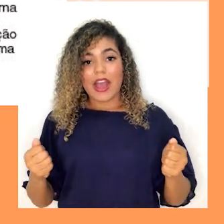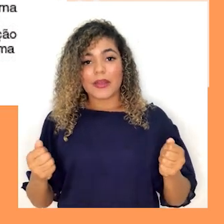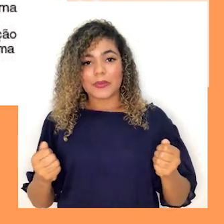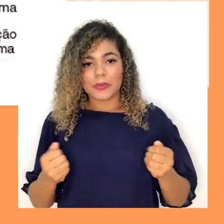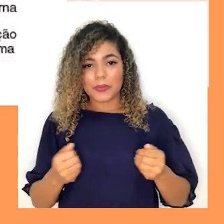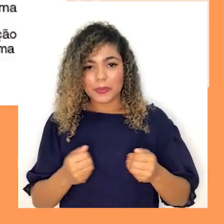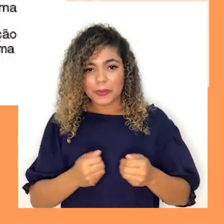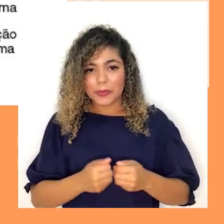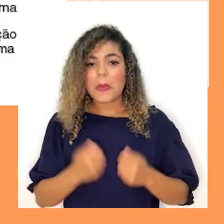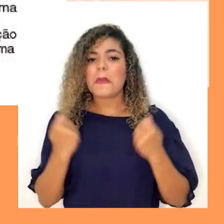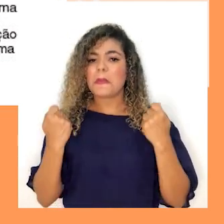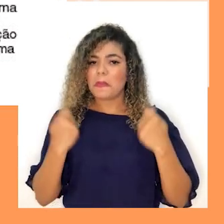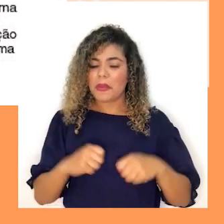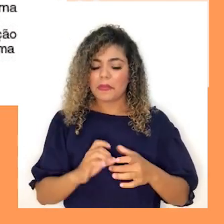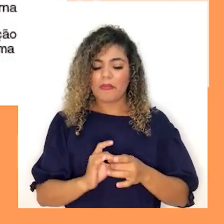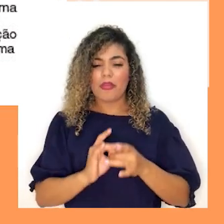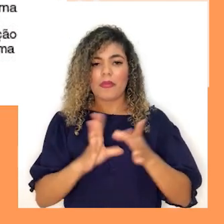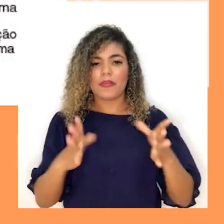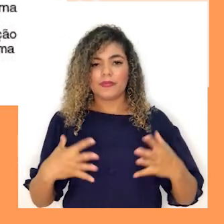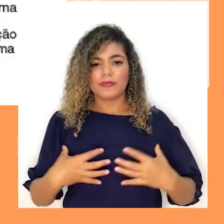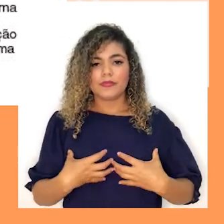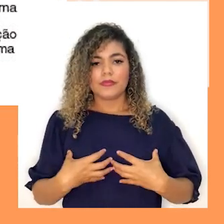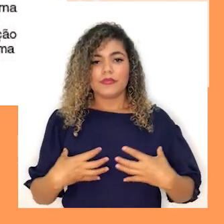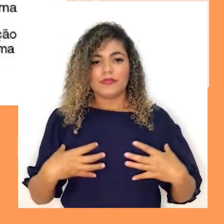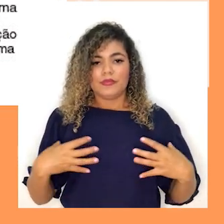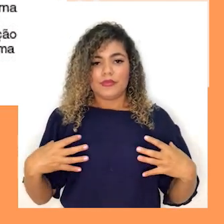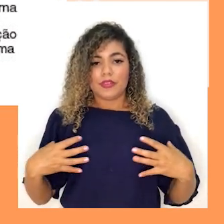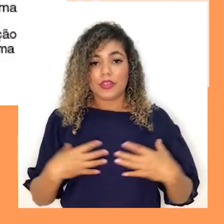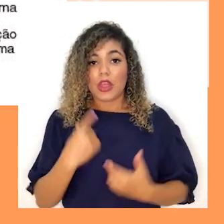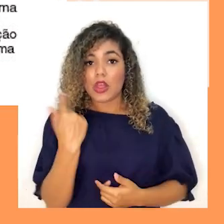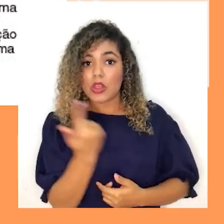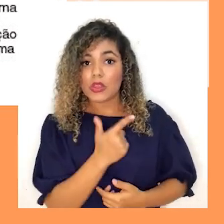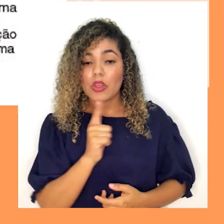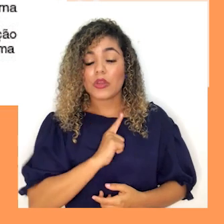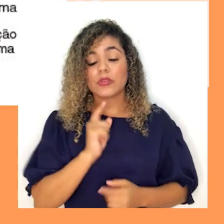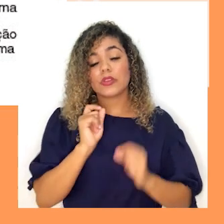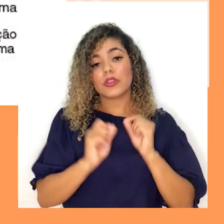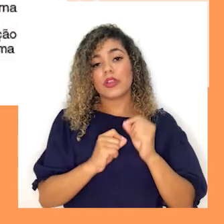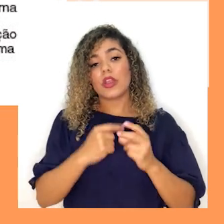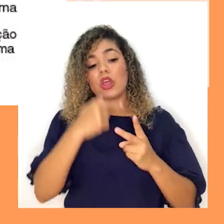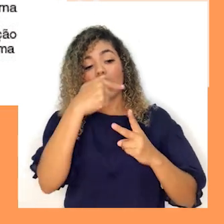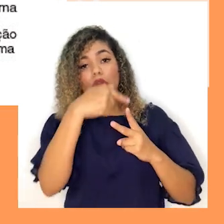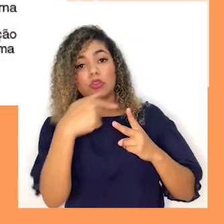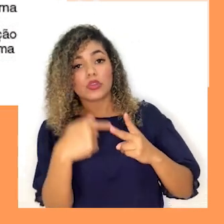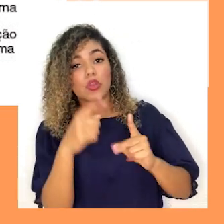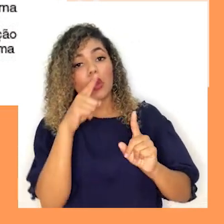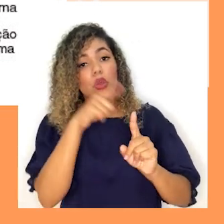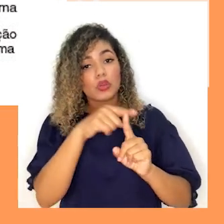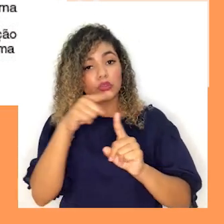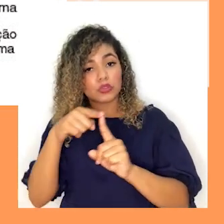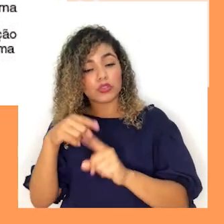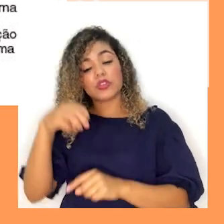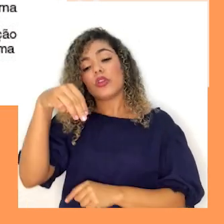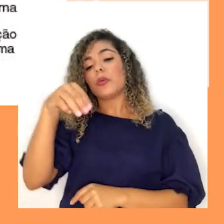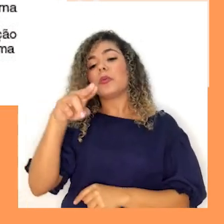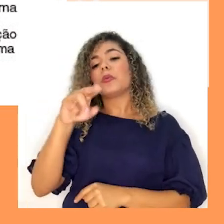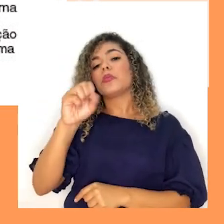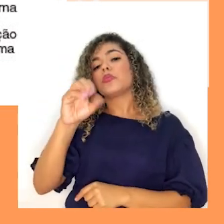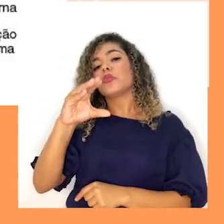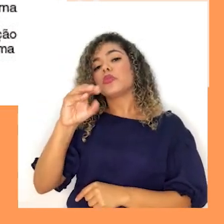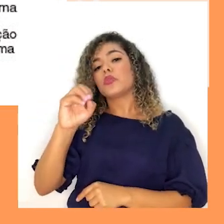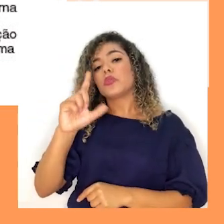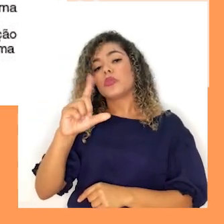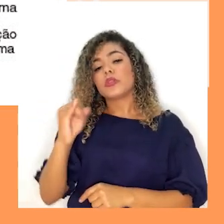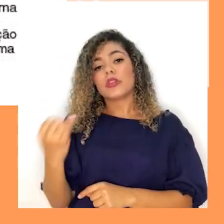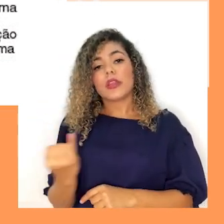pulmonar. Então, nós vamos ter dois tipos de músculos importantíssimos, que é o